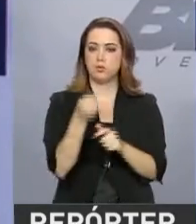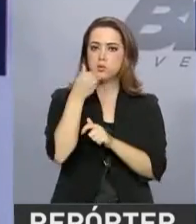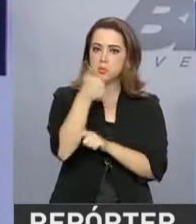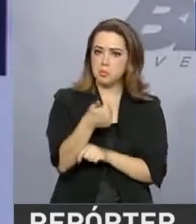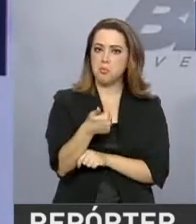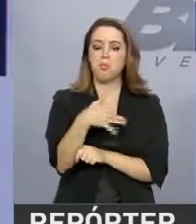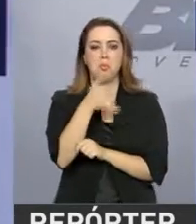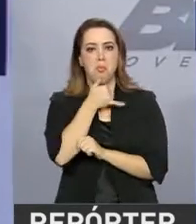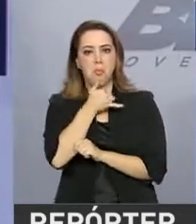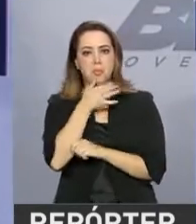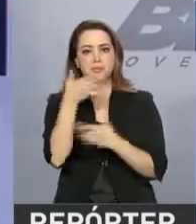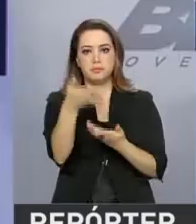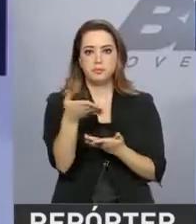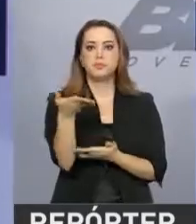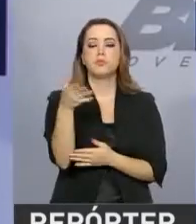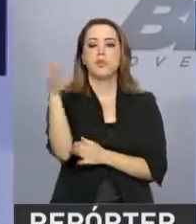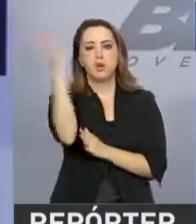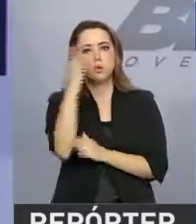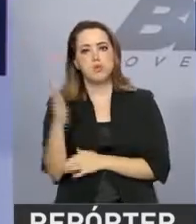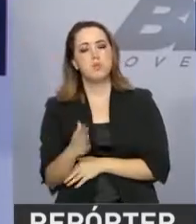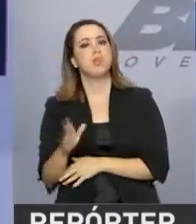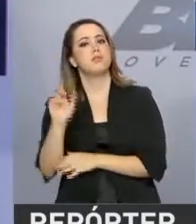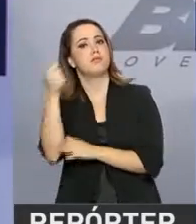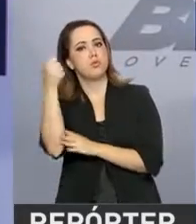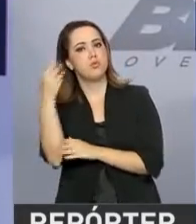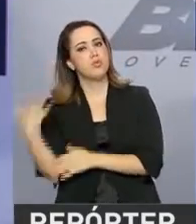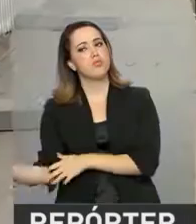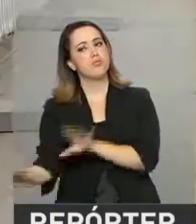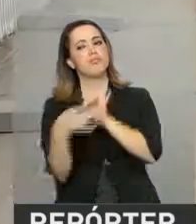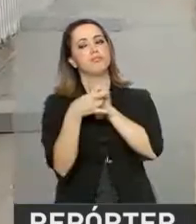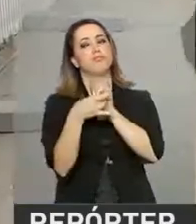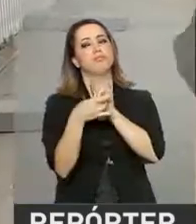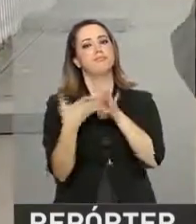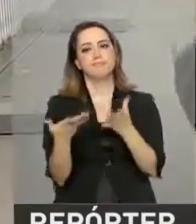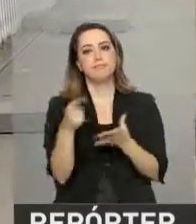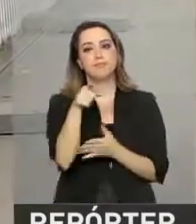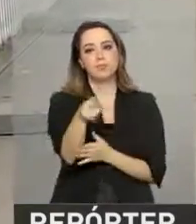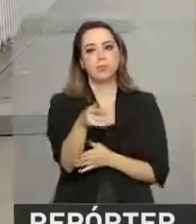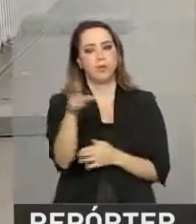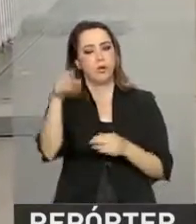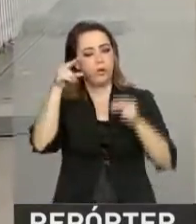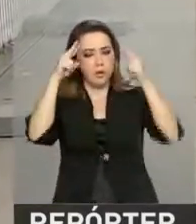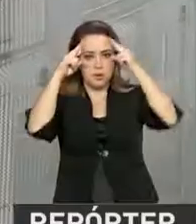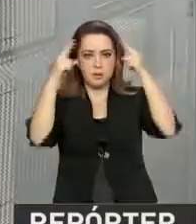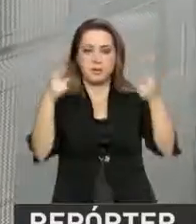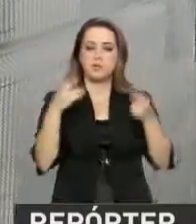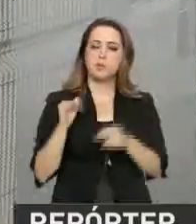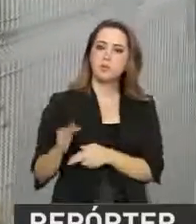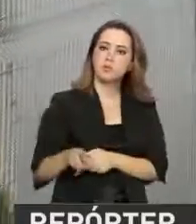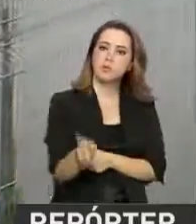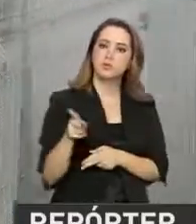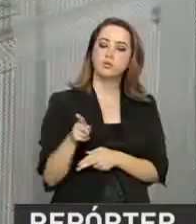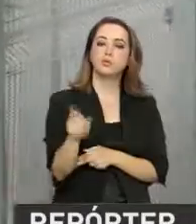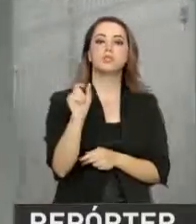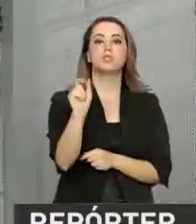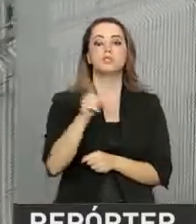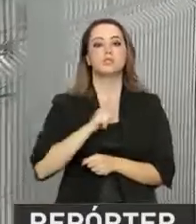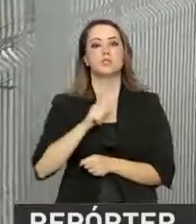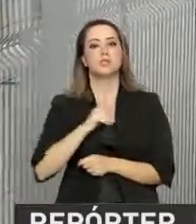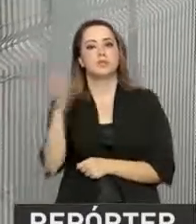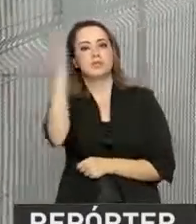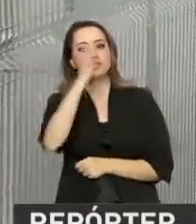convivência entre brasil e argentina sempre foi muito positiva entre os atletas respeito acima de tudo na festa vale até